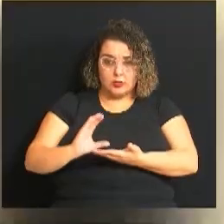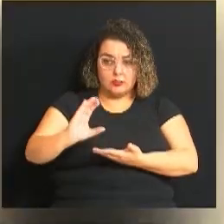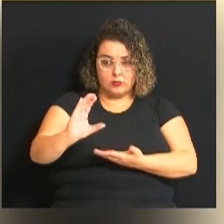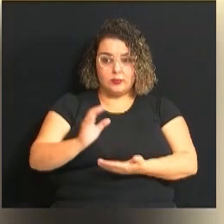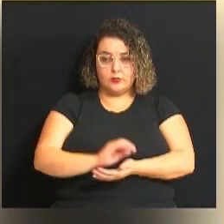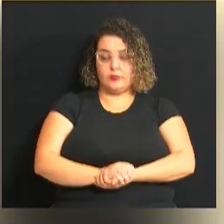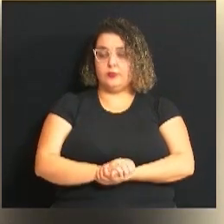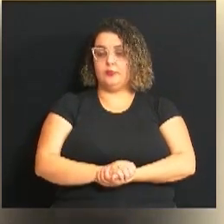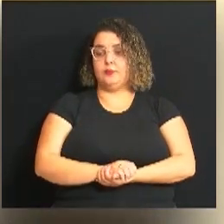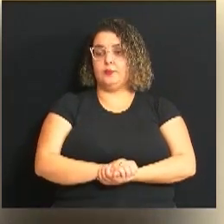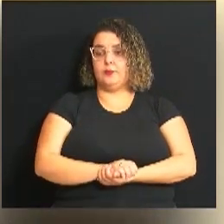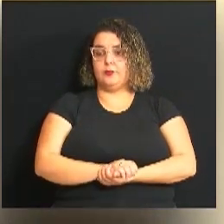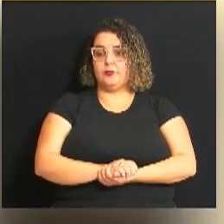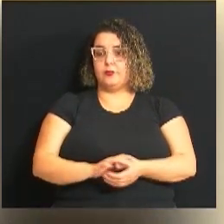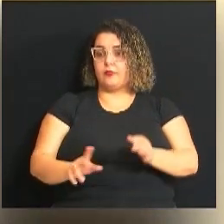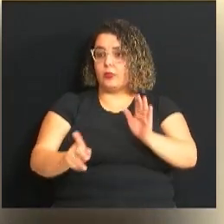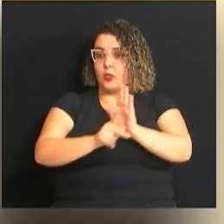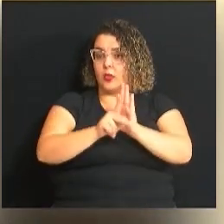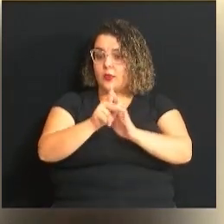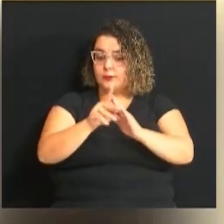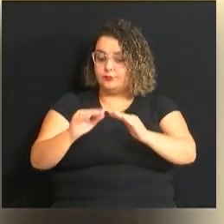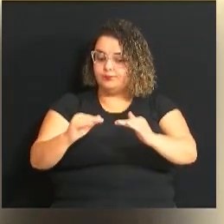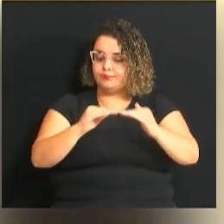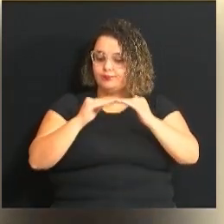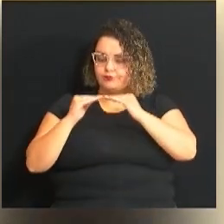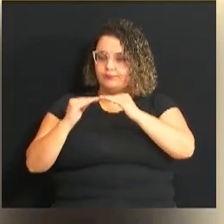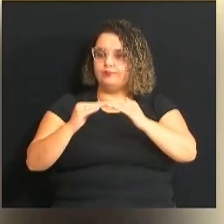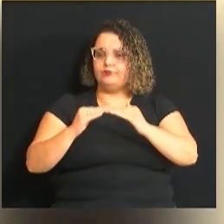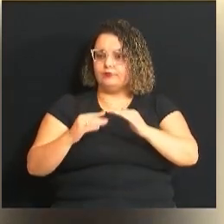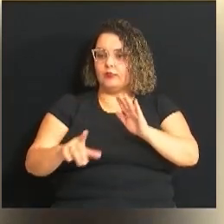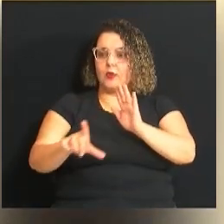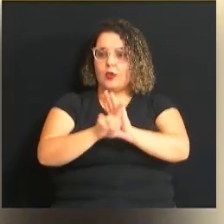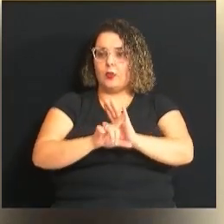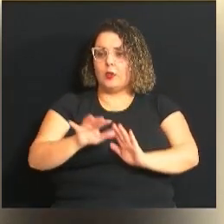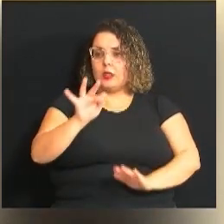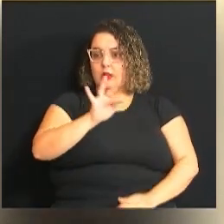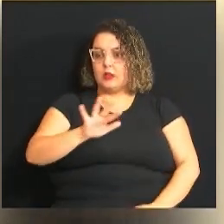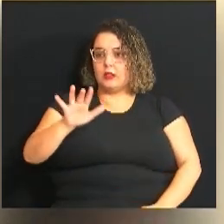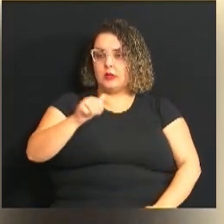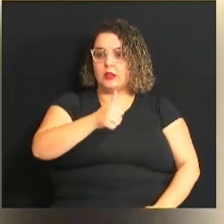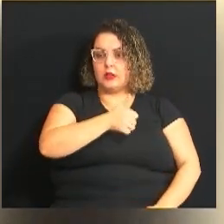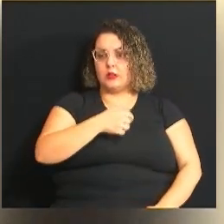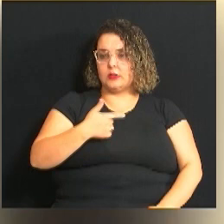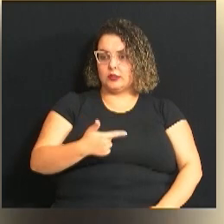o projeto é totalmente harmônico com a lei federal 12.527